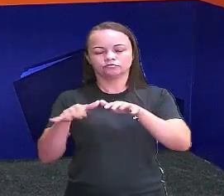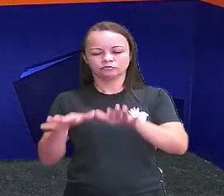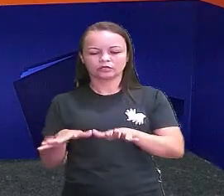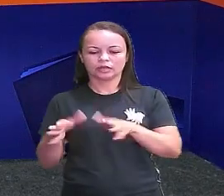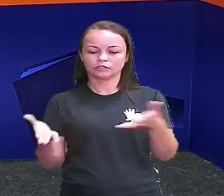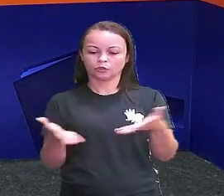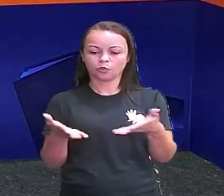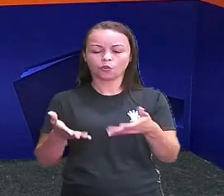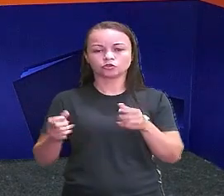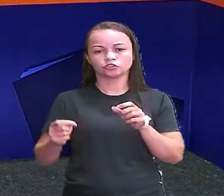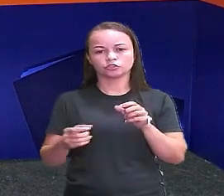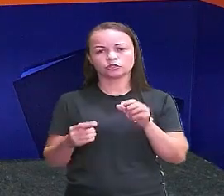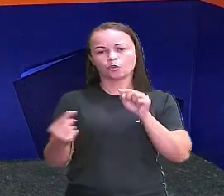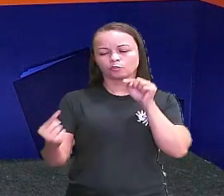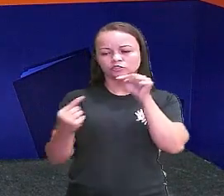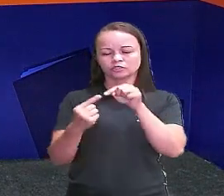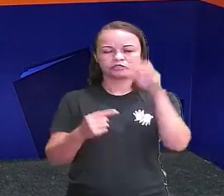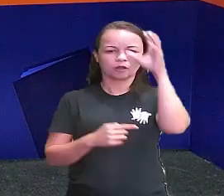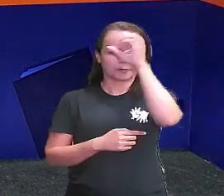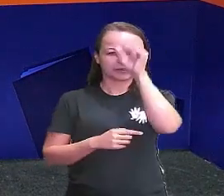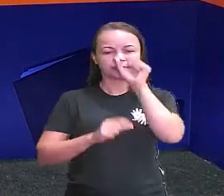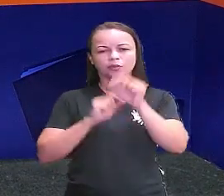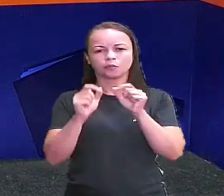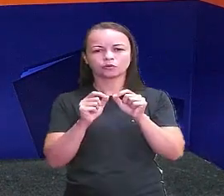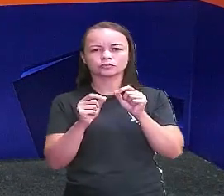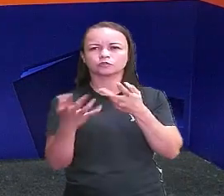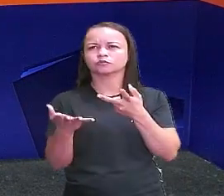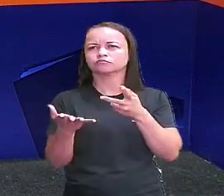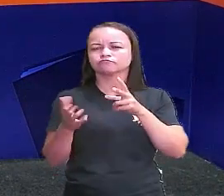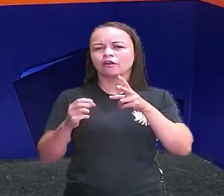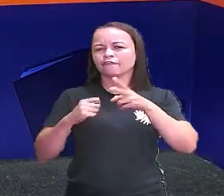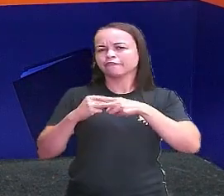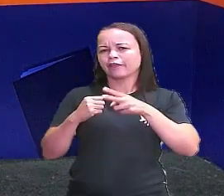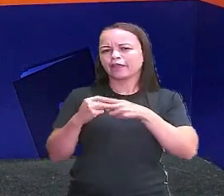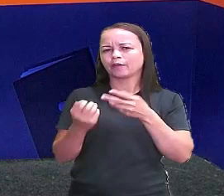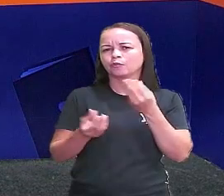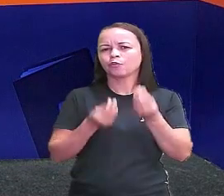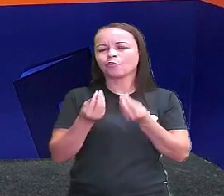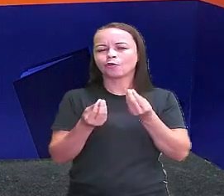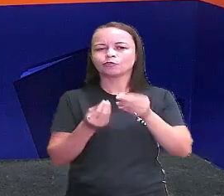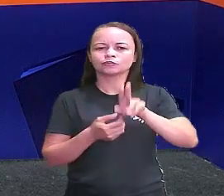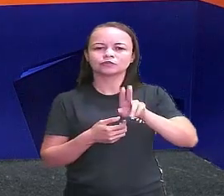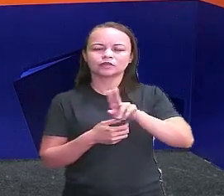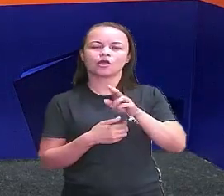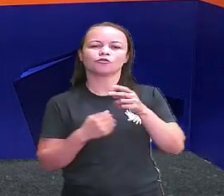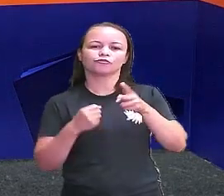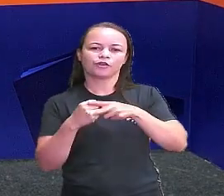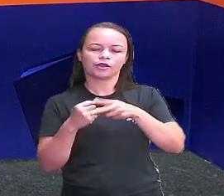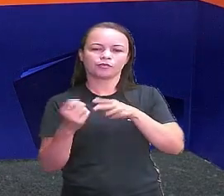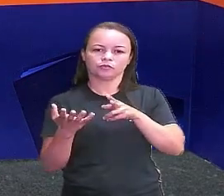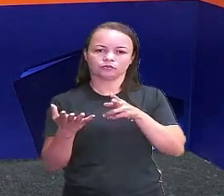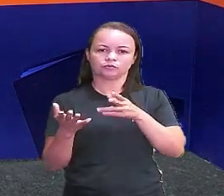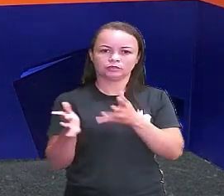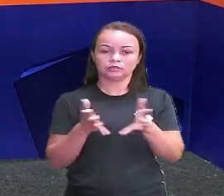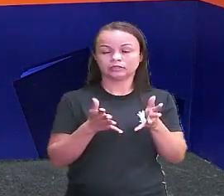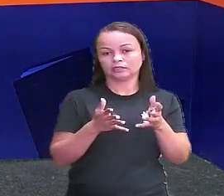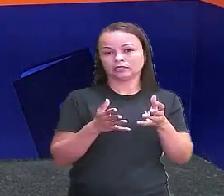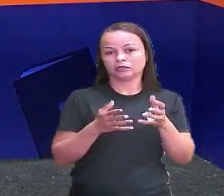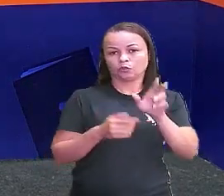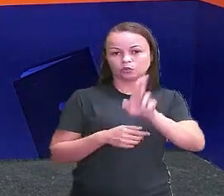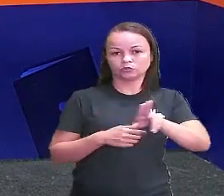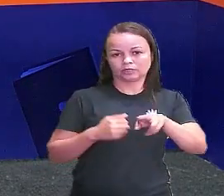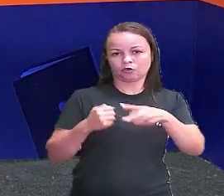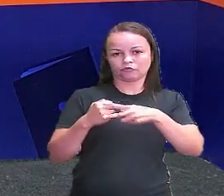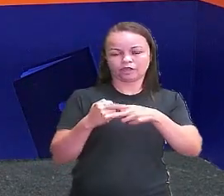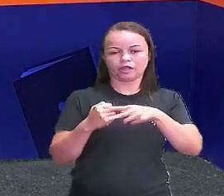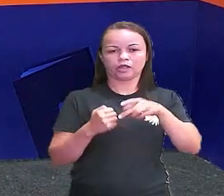é aprender um pouquinho sobre o que são verbos, sobre o que são modos verbais e aprender a utilizar o verbo ser e